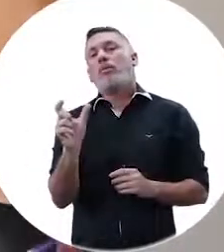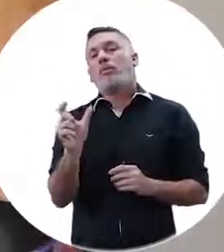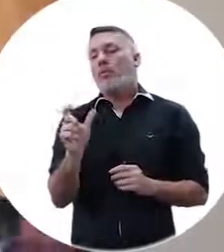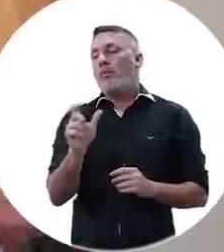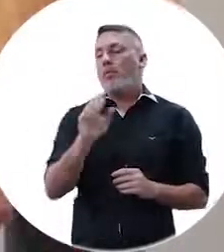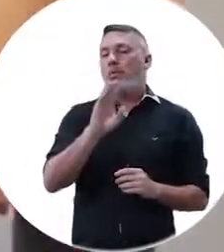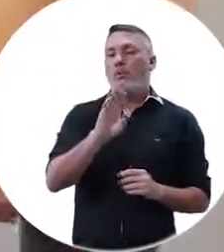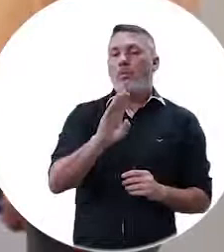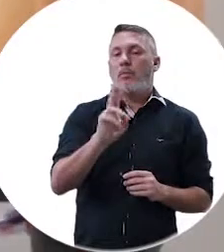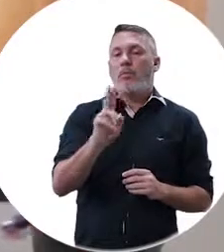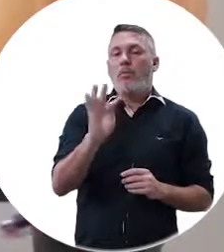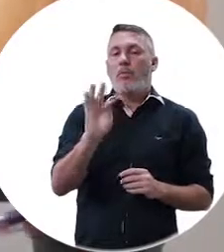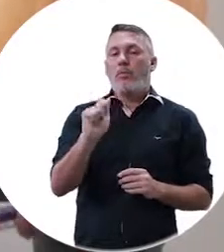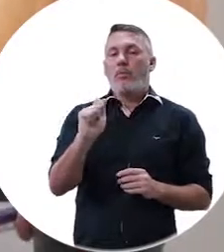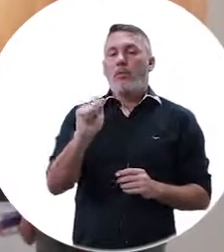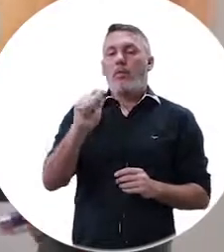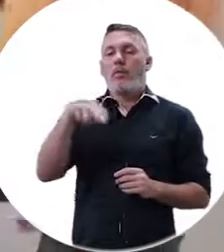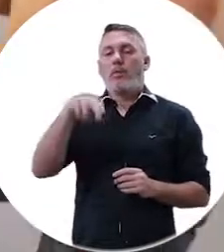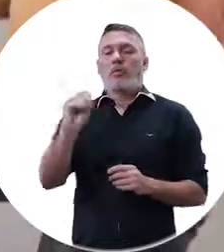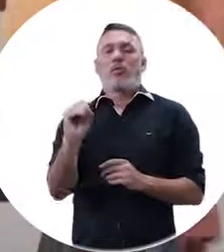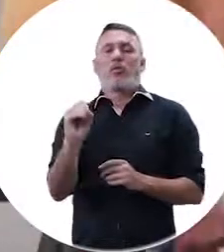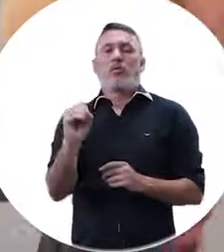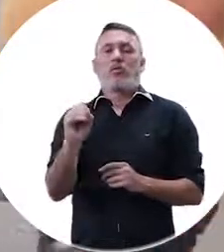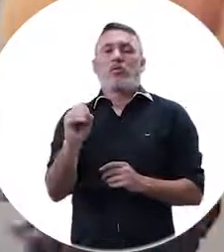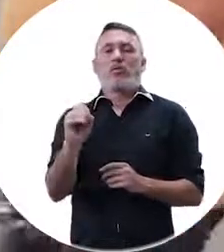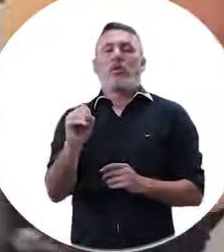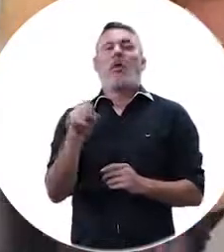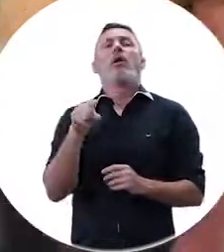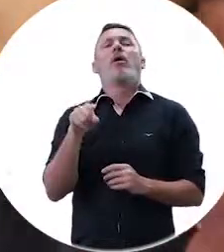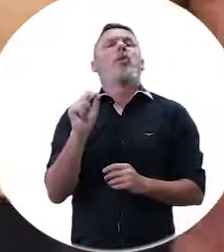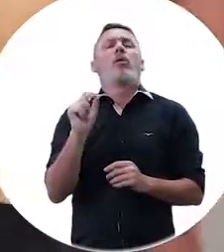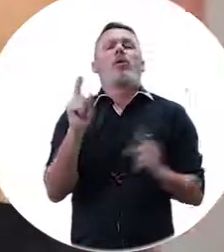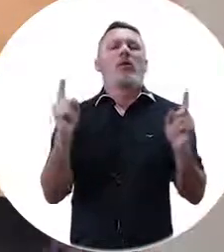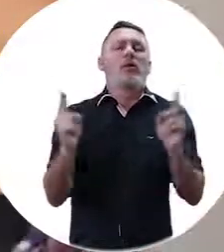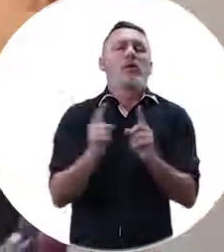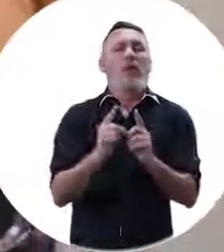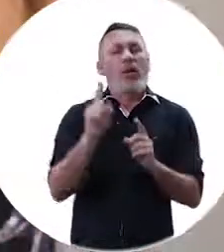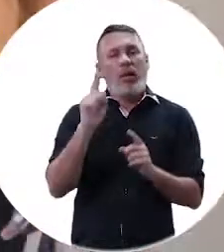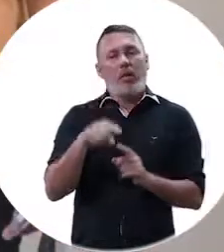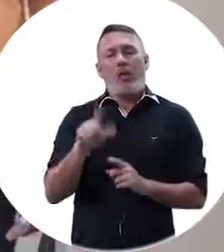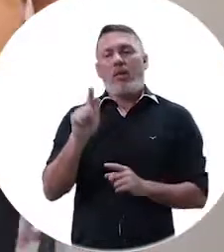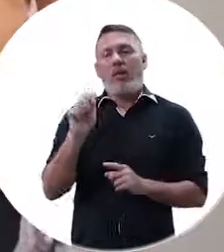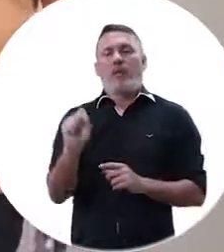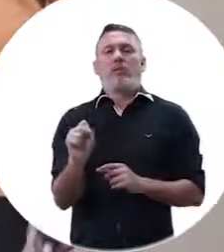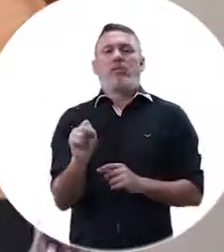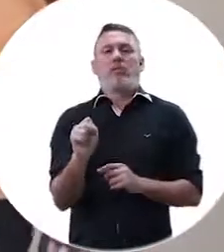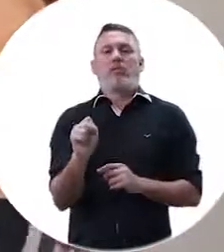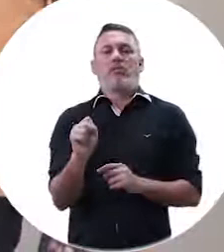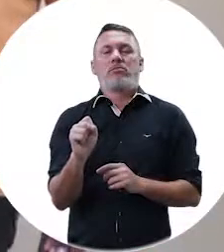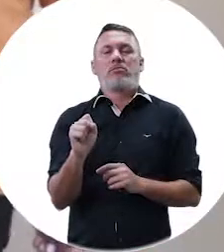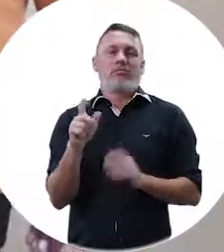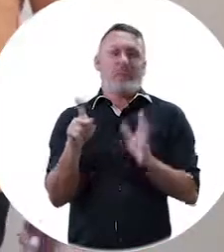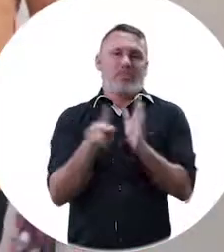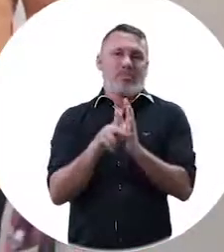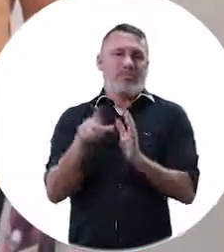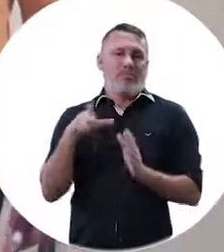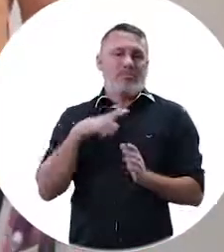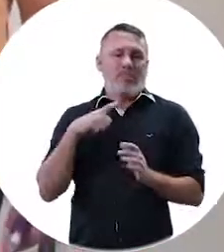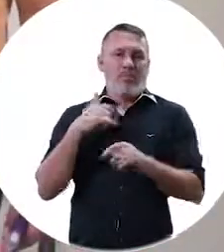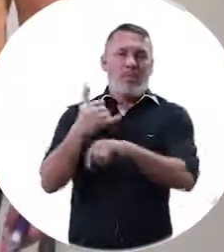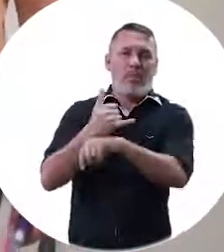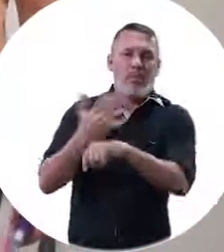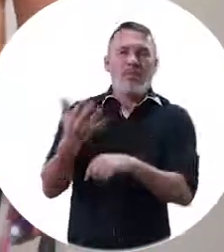o. Então esse aqui é o butano. Butano, um gás utilizado no GLP, gás liquefeito